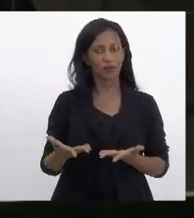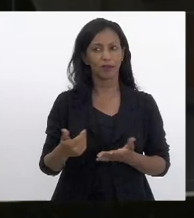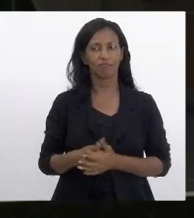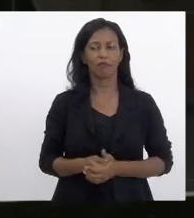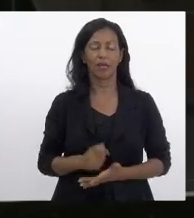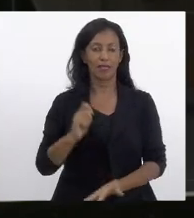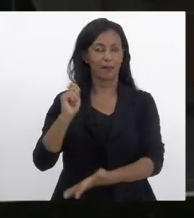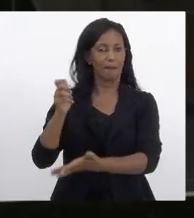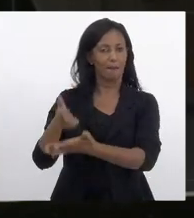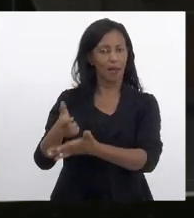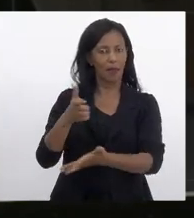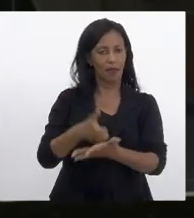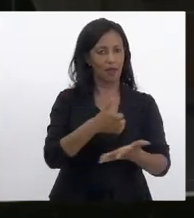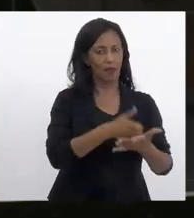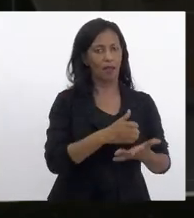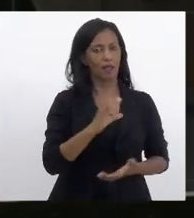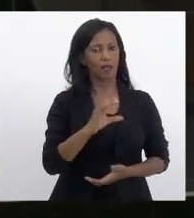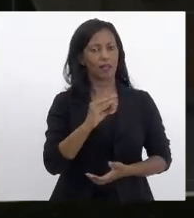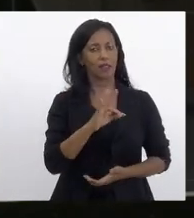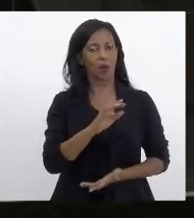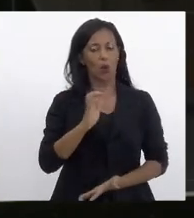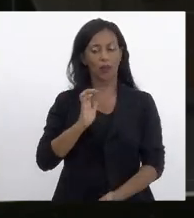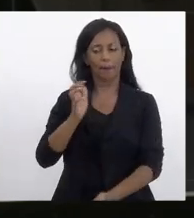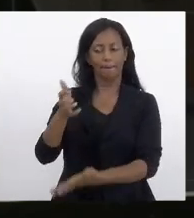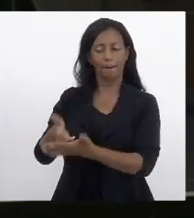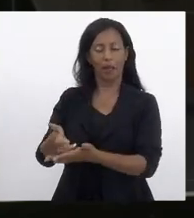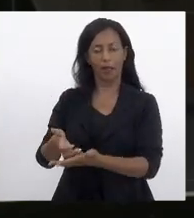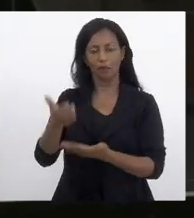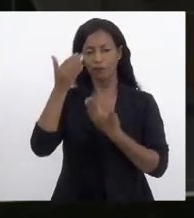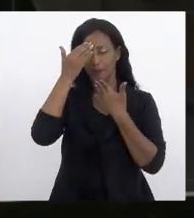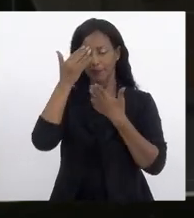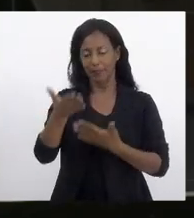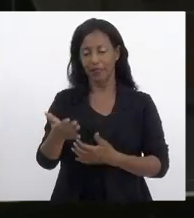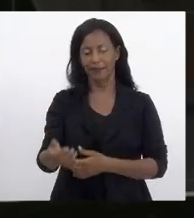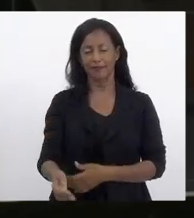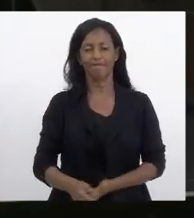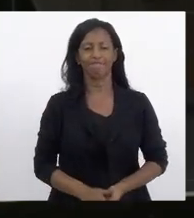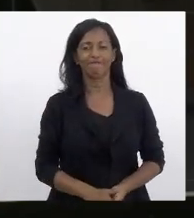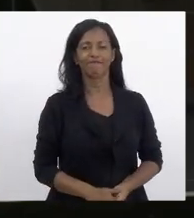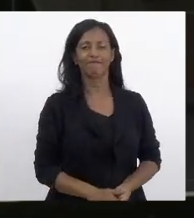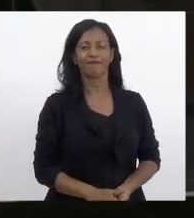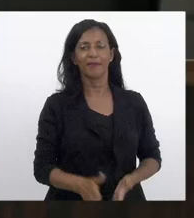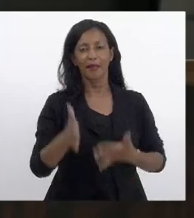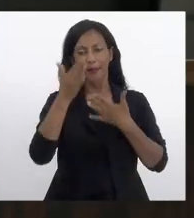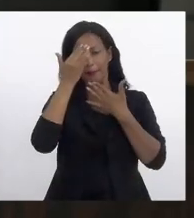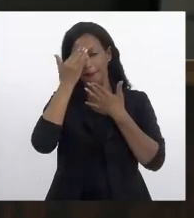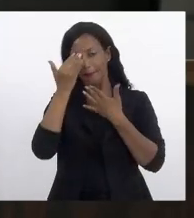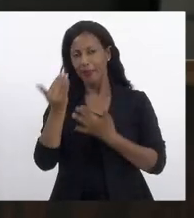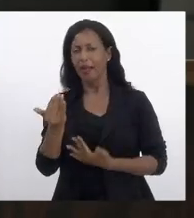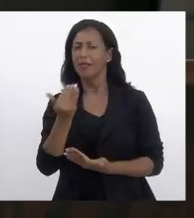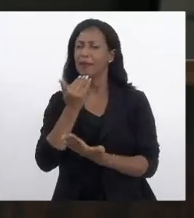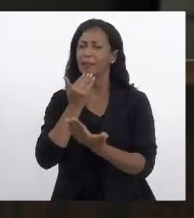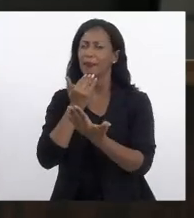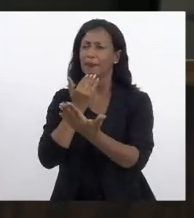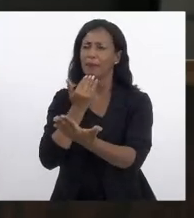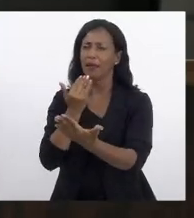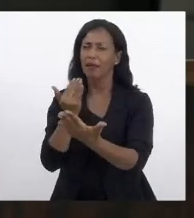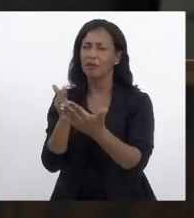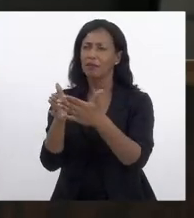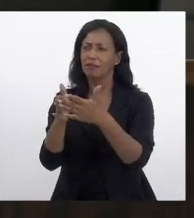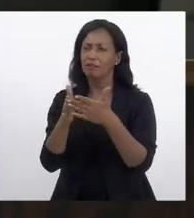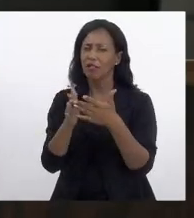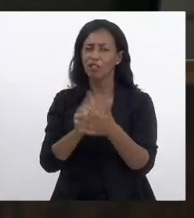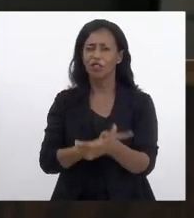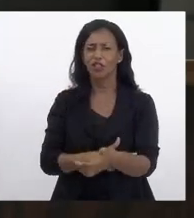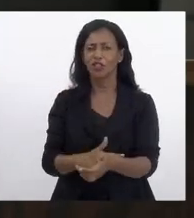esse pagamento dessa quota única extraordinária. Muito obrigado. Obrigado, deputado Luiz Paulo. Peço a Vossa Excelência a gentileza de